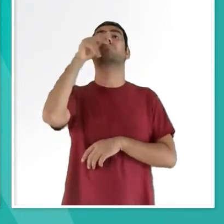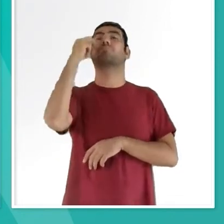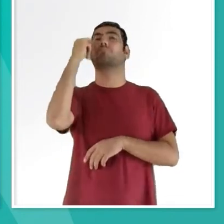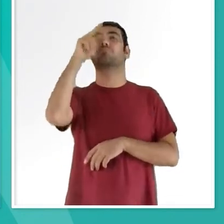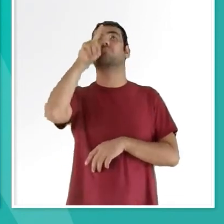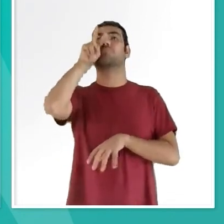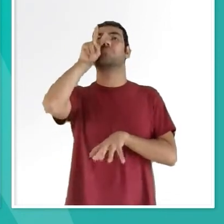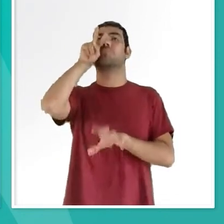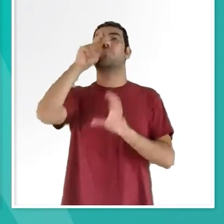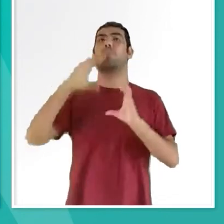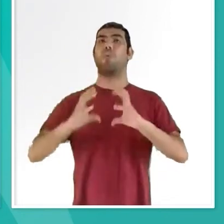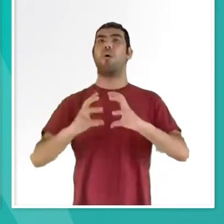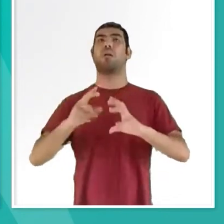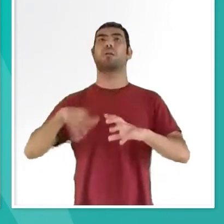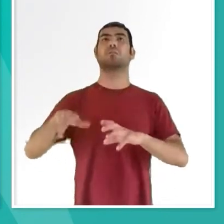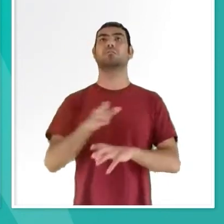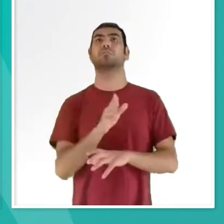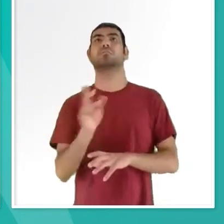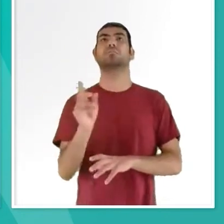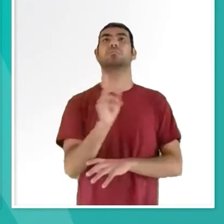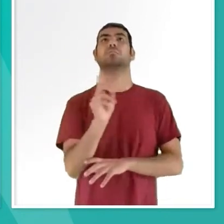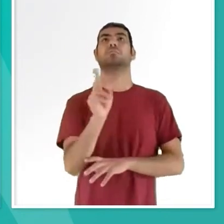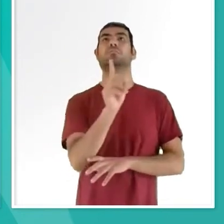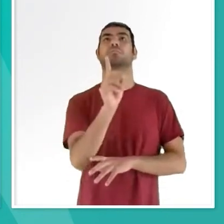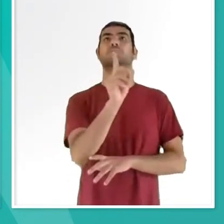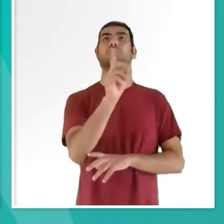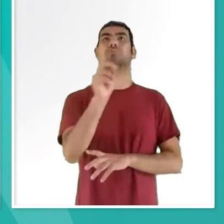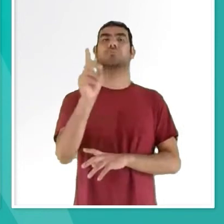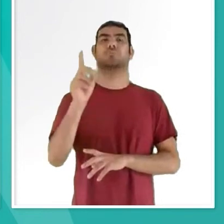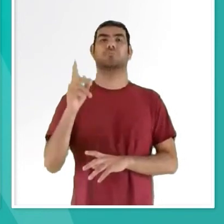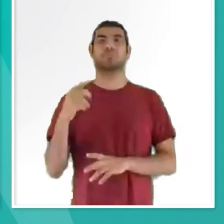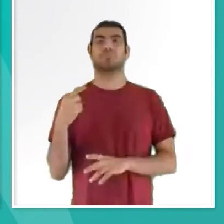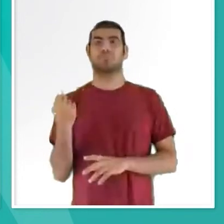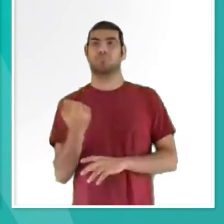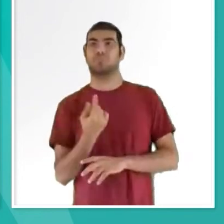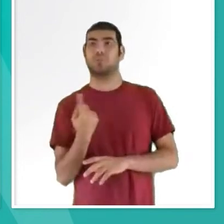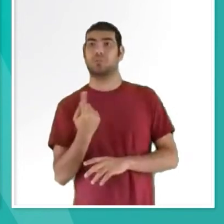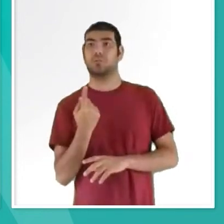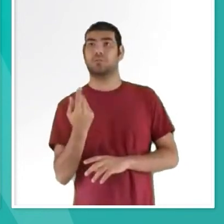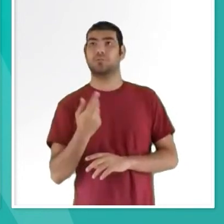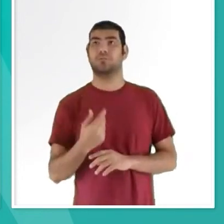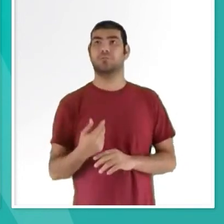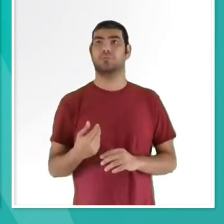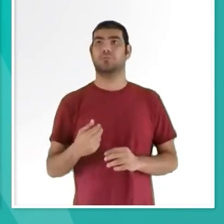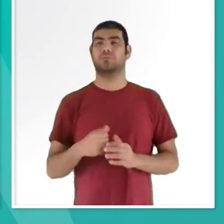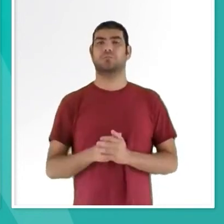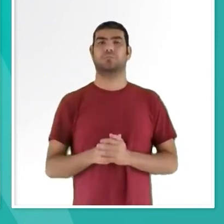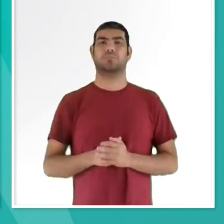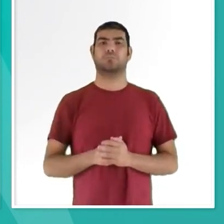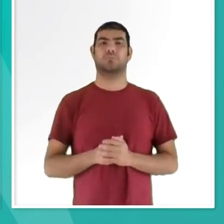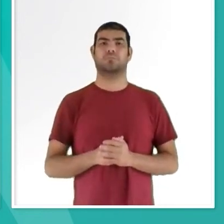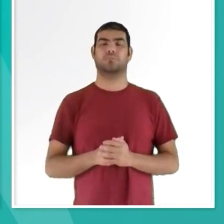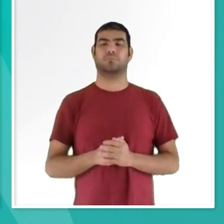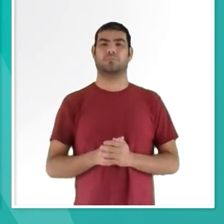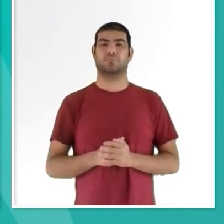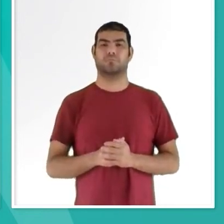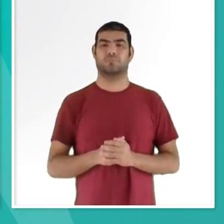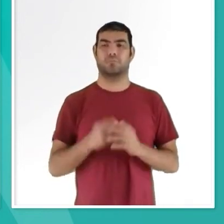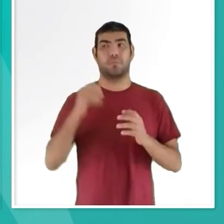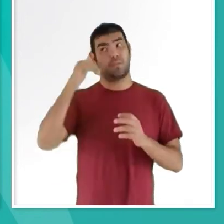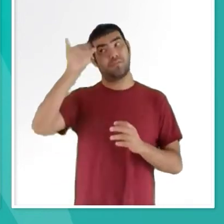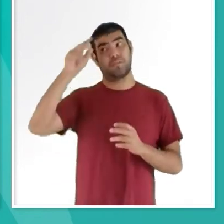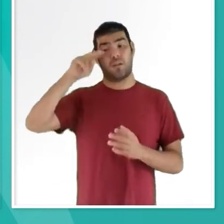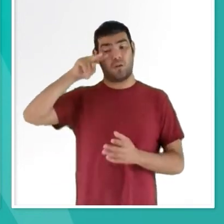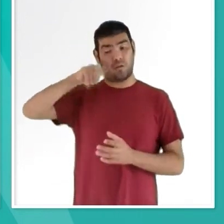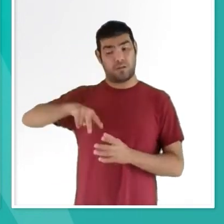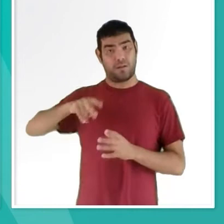vai tentando se desviar dos cones, se desviar dos colegas, sem olhar para baixo. É